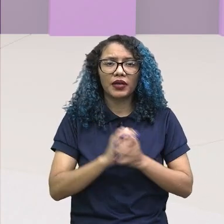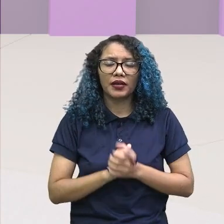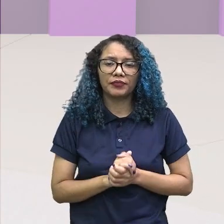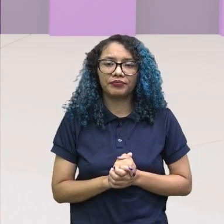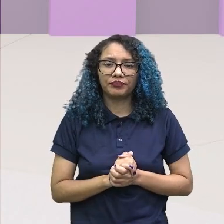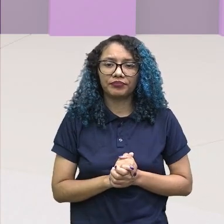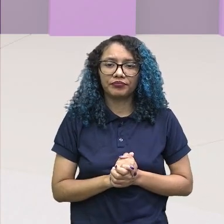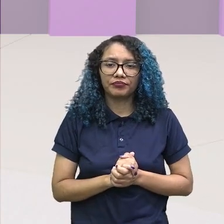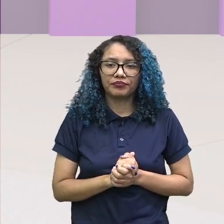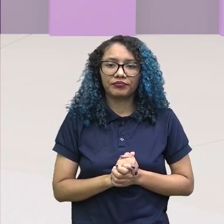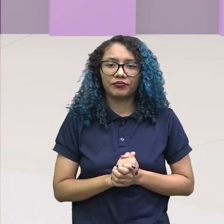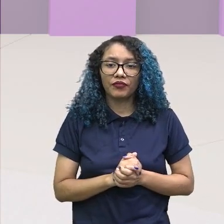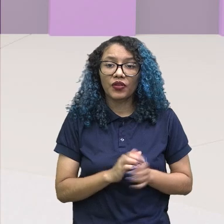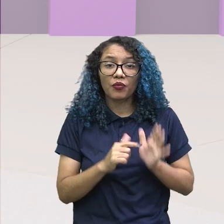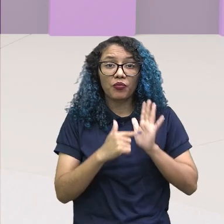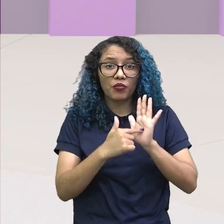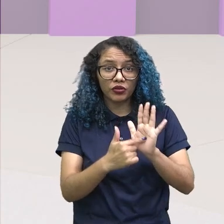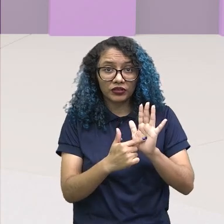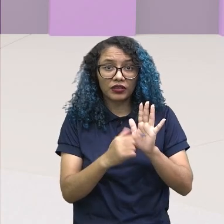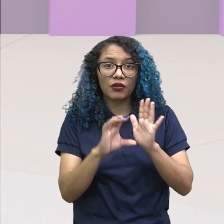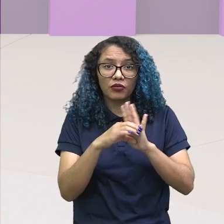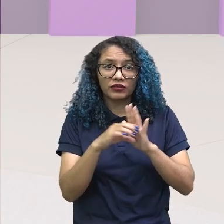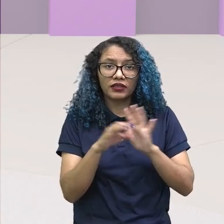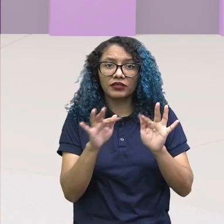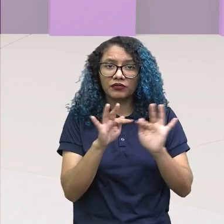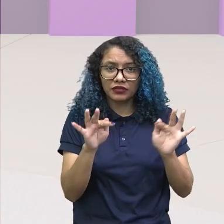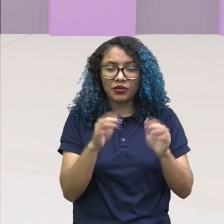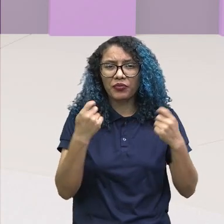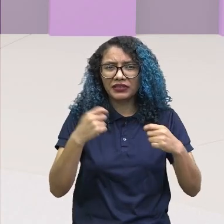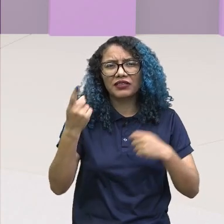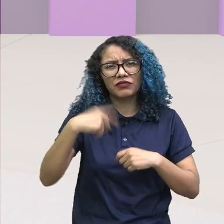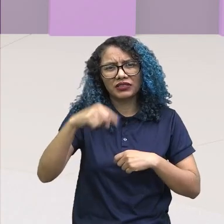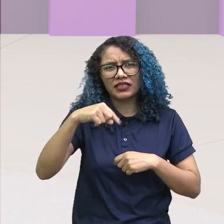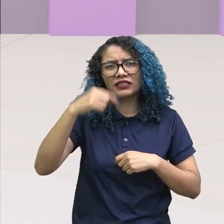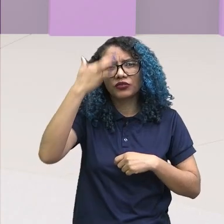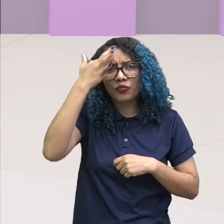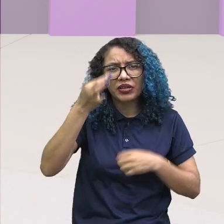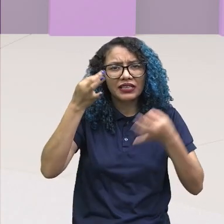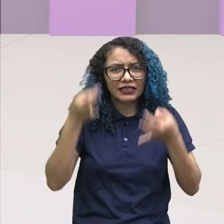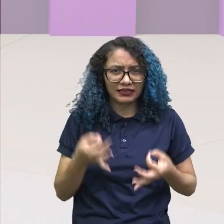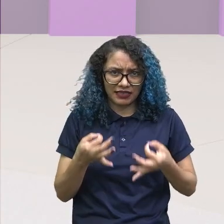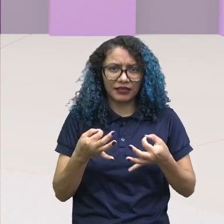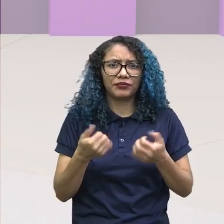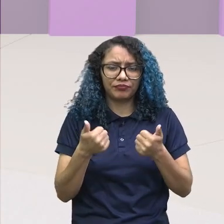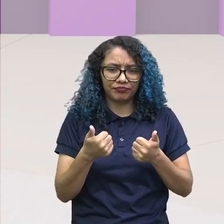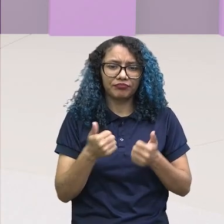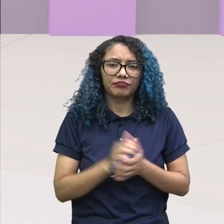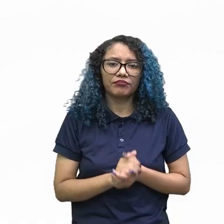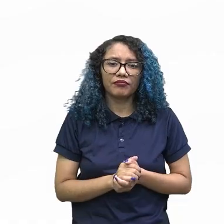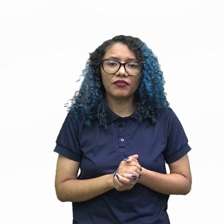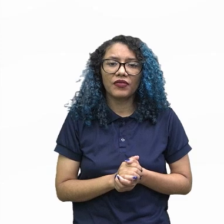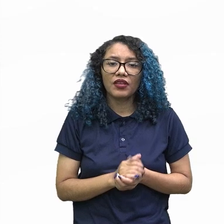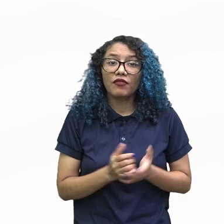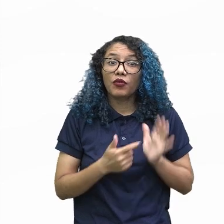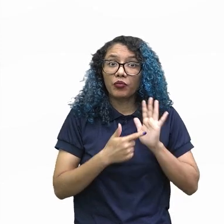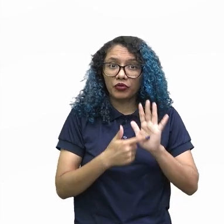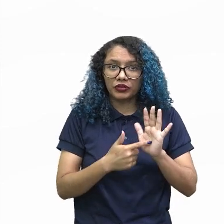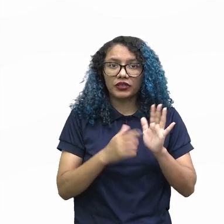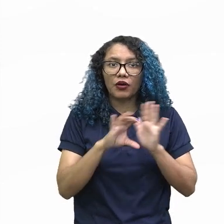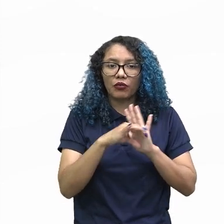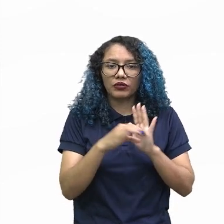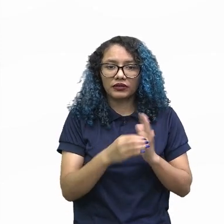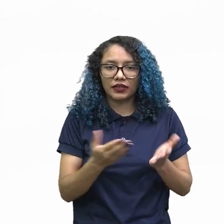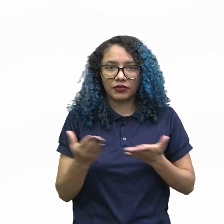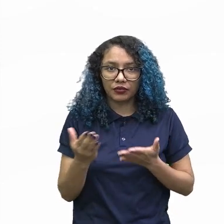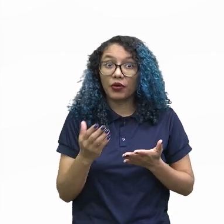alguns a definição de função e fazer com que vocês compreendam. Então, vamos lá entender o que é uma função, de olho na tela, e aproveite para